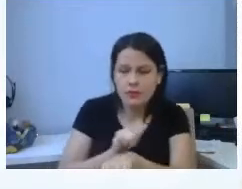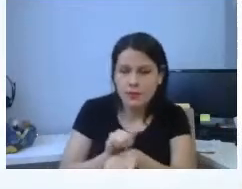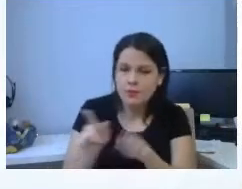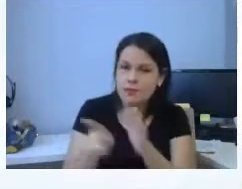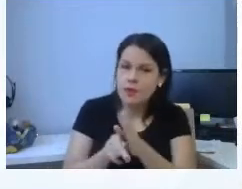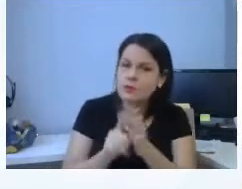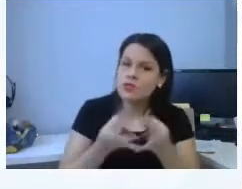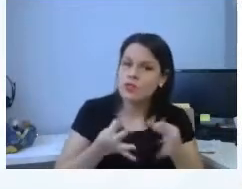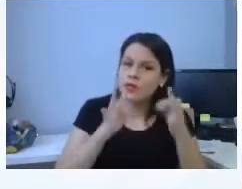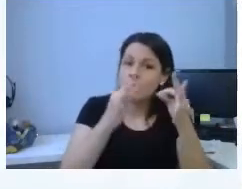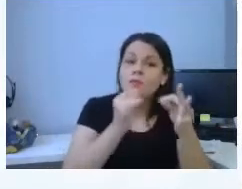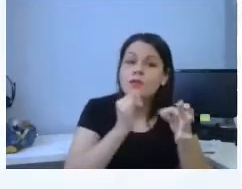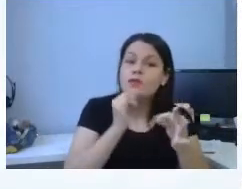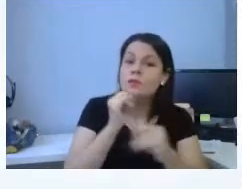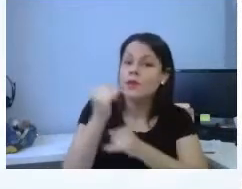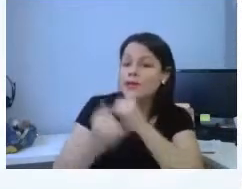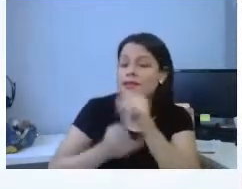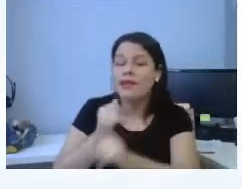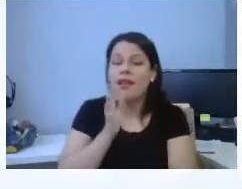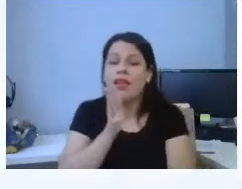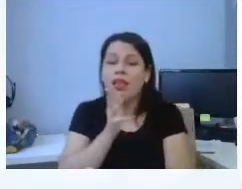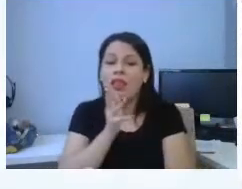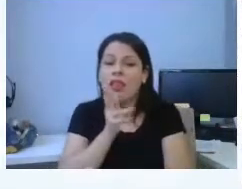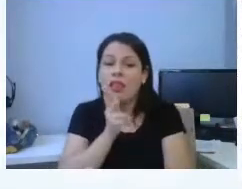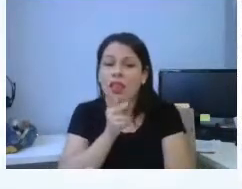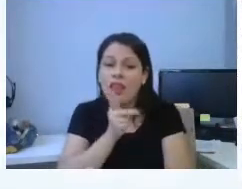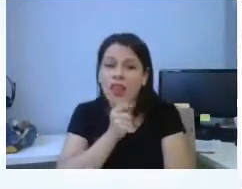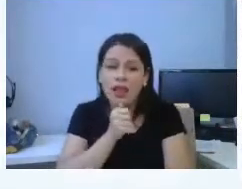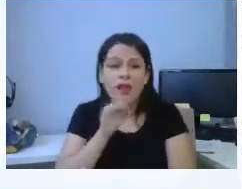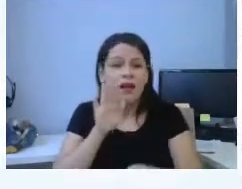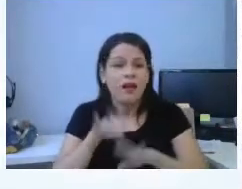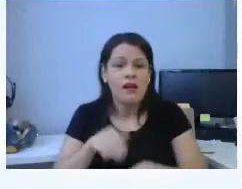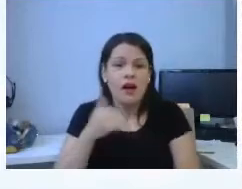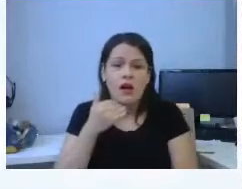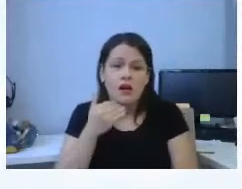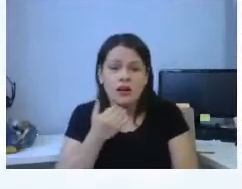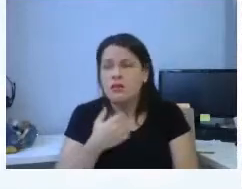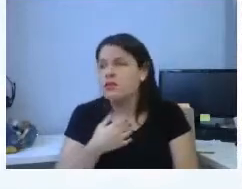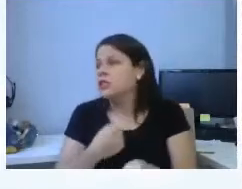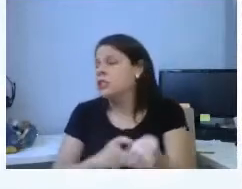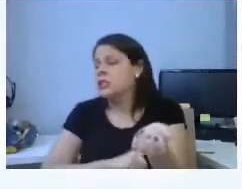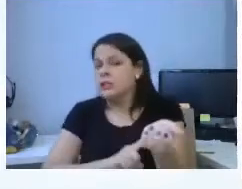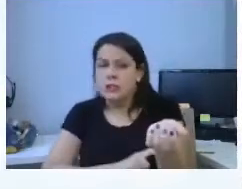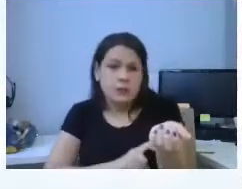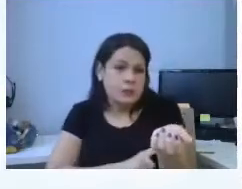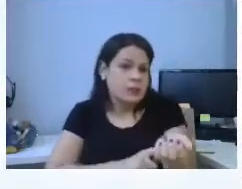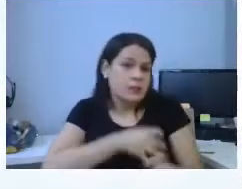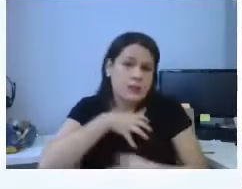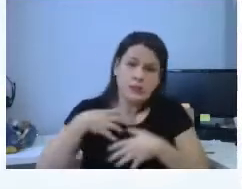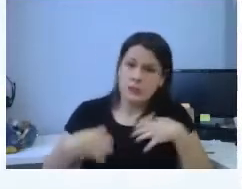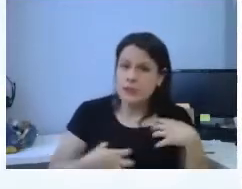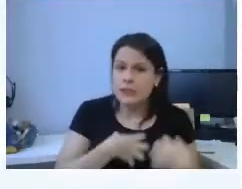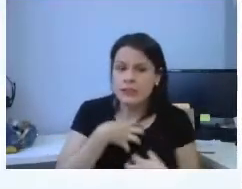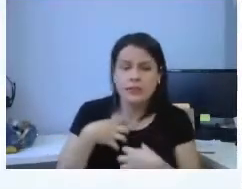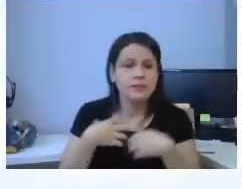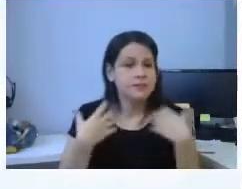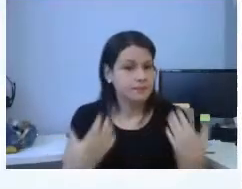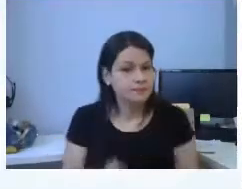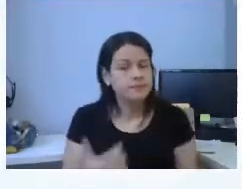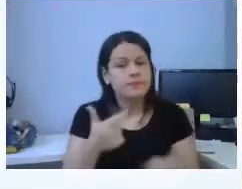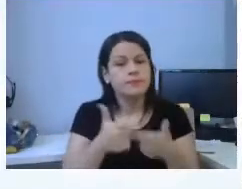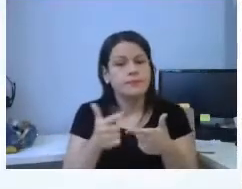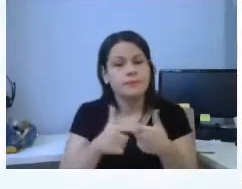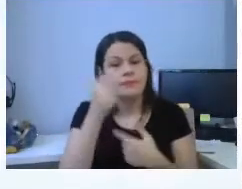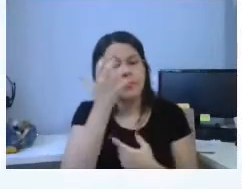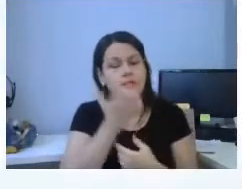internet, muitas vezes lentas, que acaba te dando frustração, de irritabilidade, né? Isso é um outro problema também